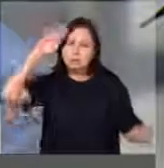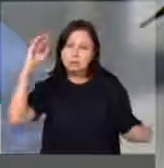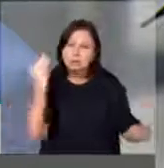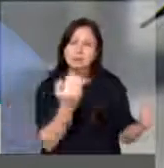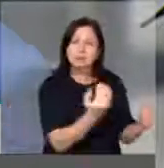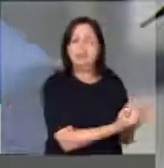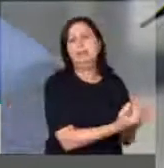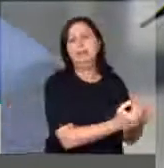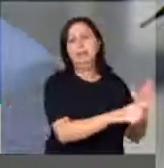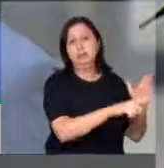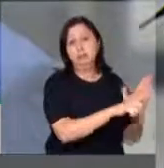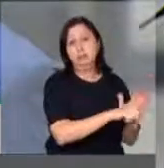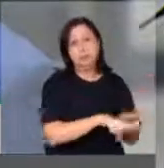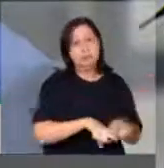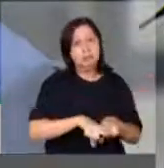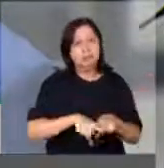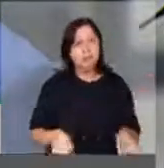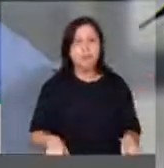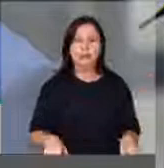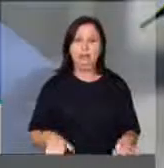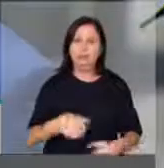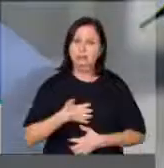o exato momento...